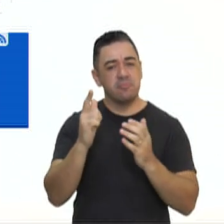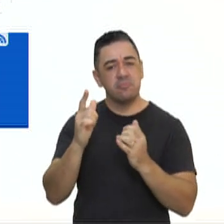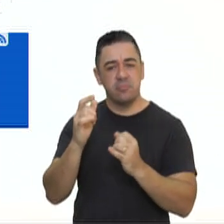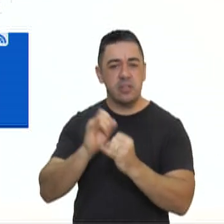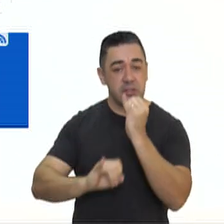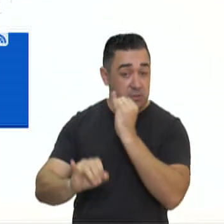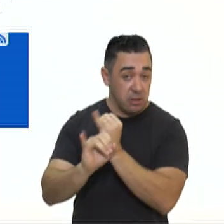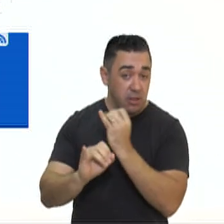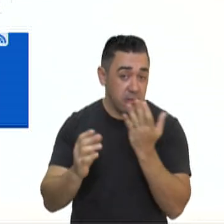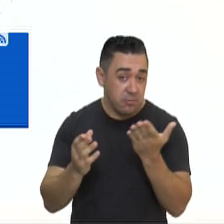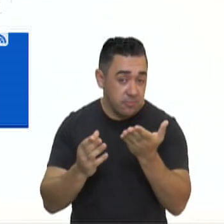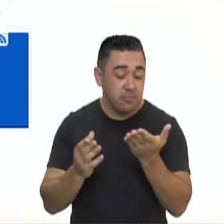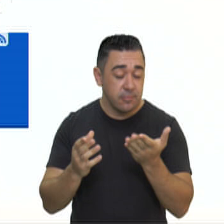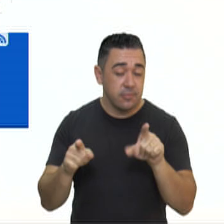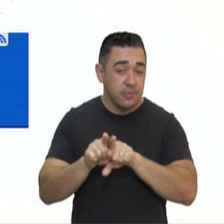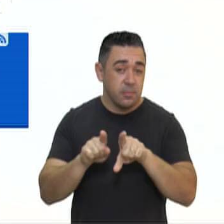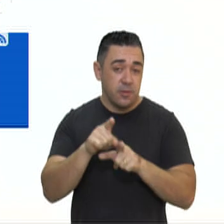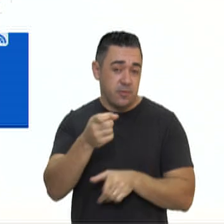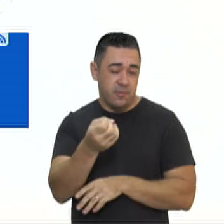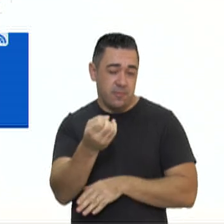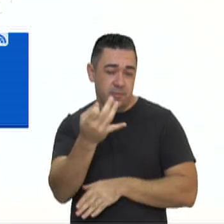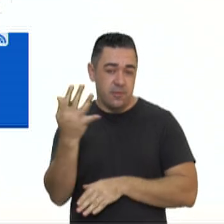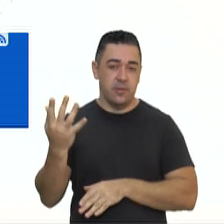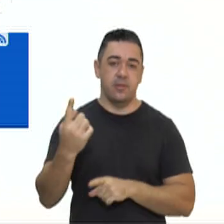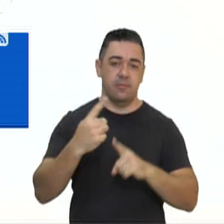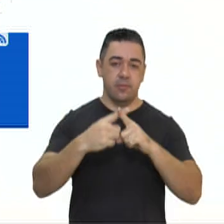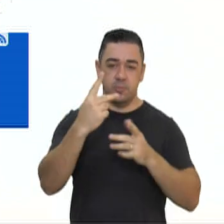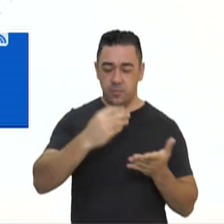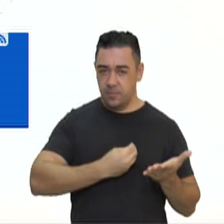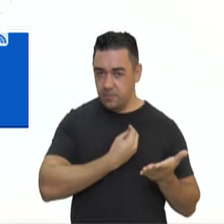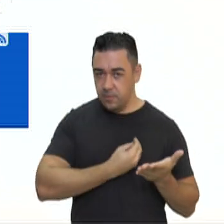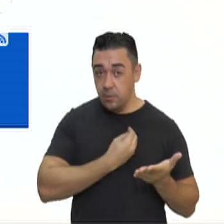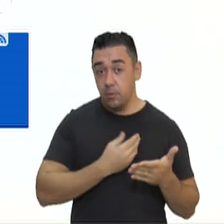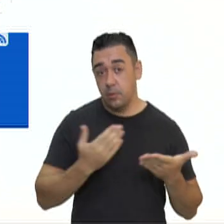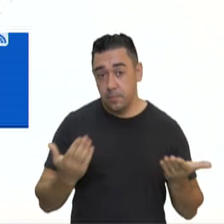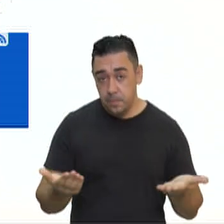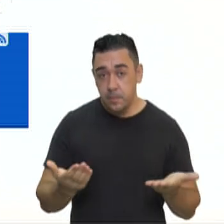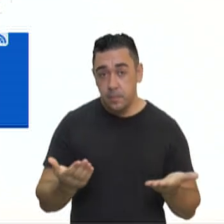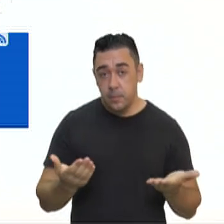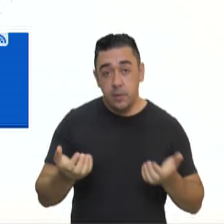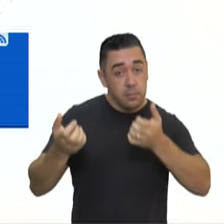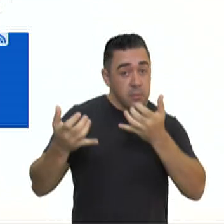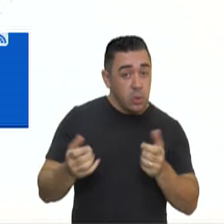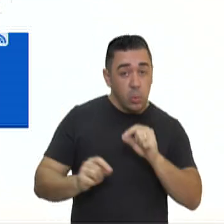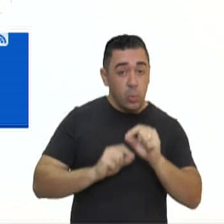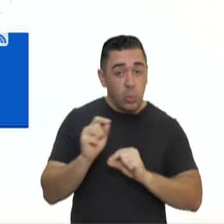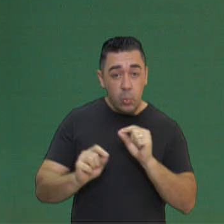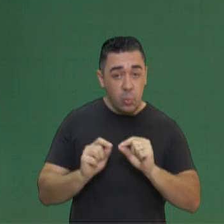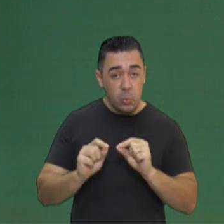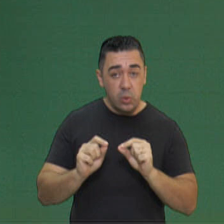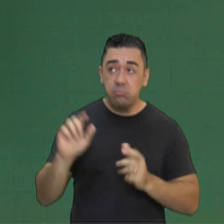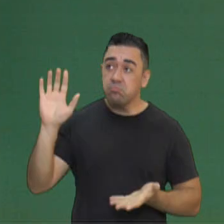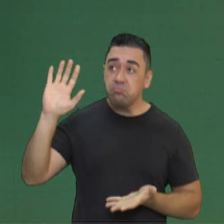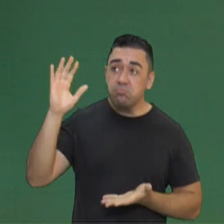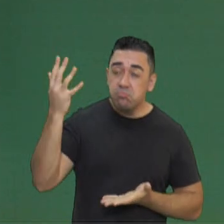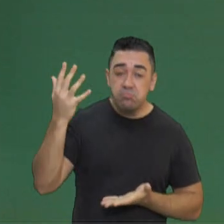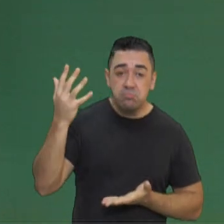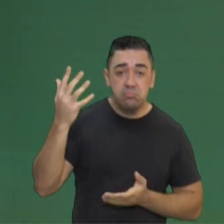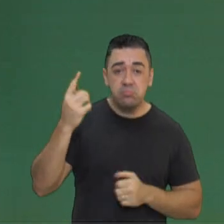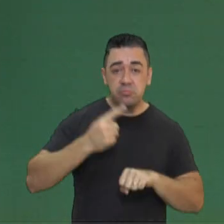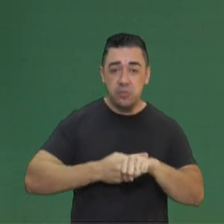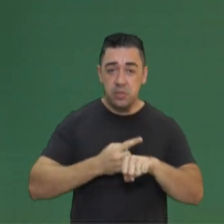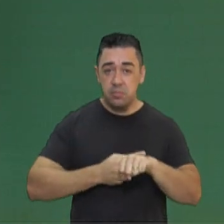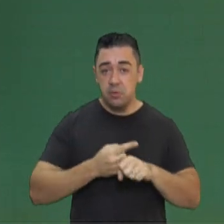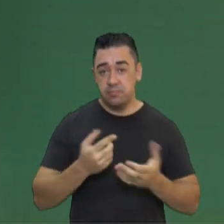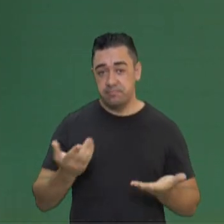e que muitas vezes na sua vida, certo? Nós estamos falando da previsão do tempo. Aqui,